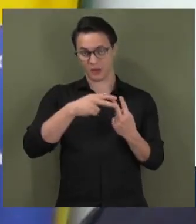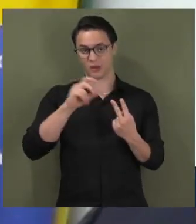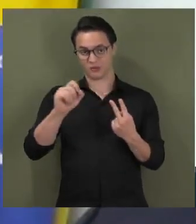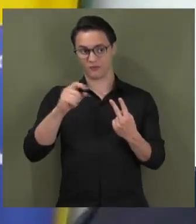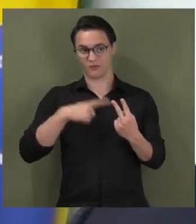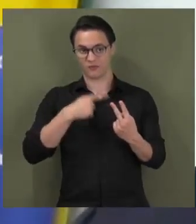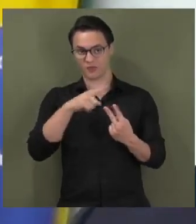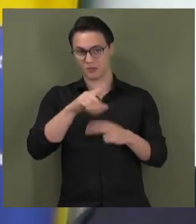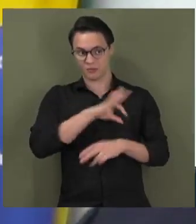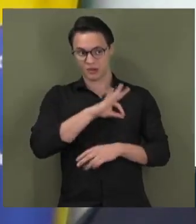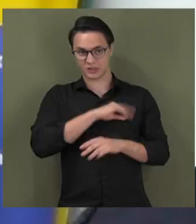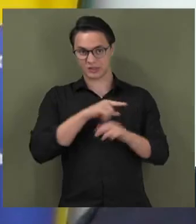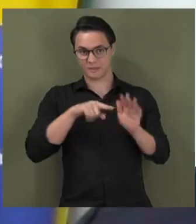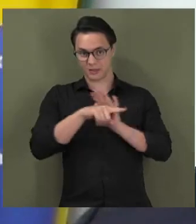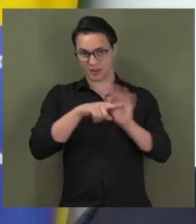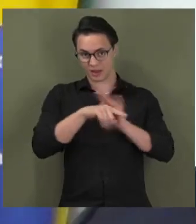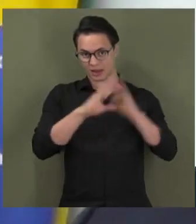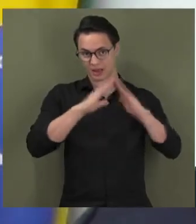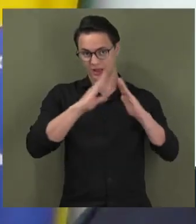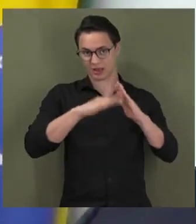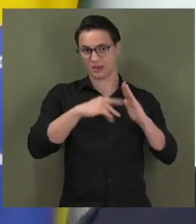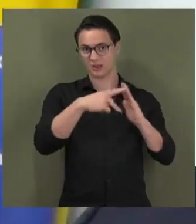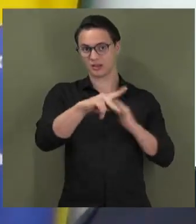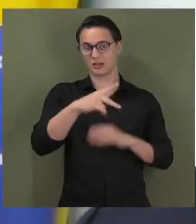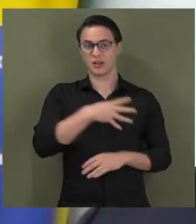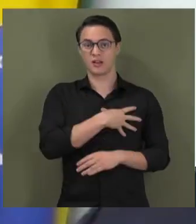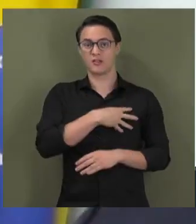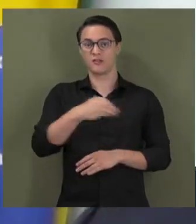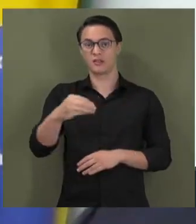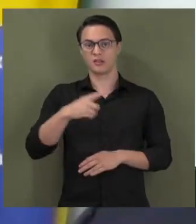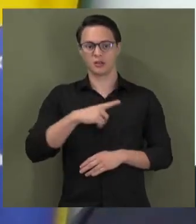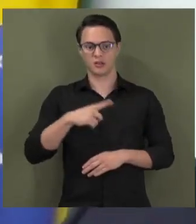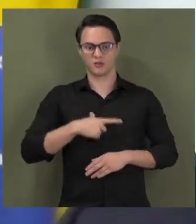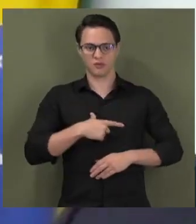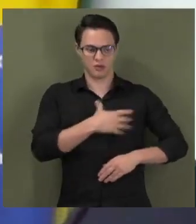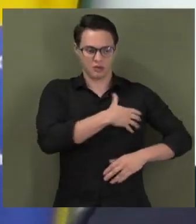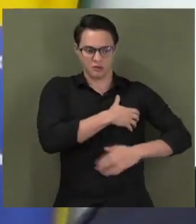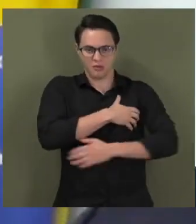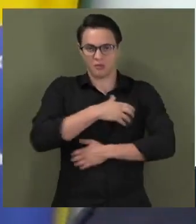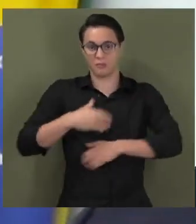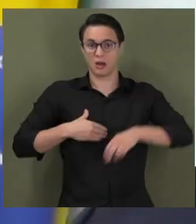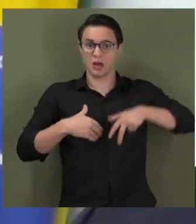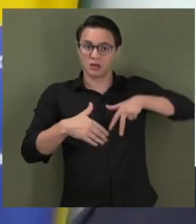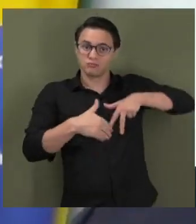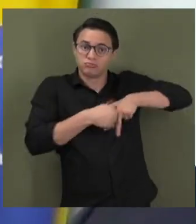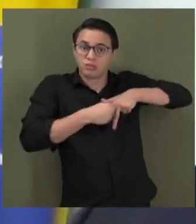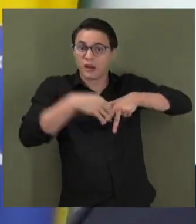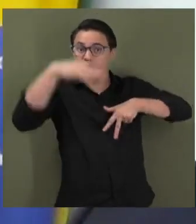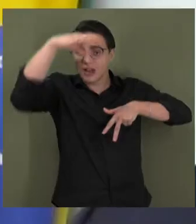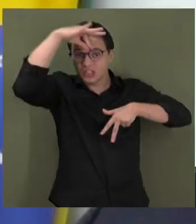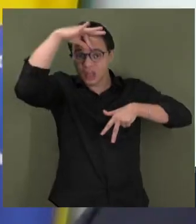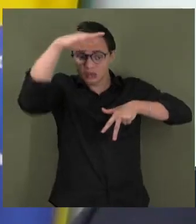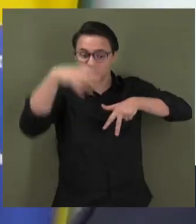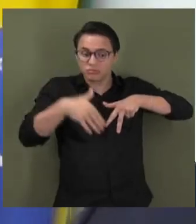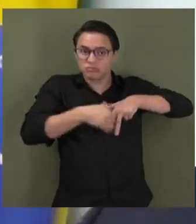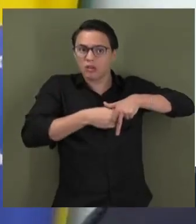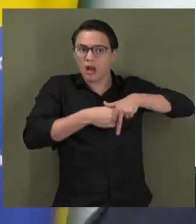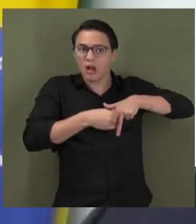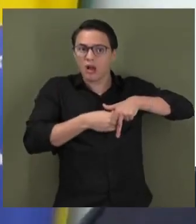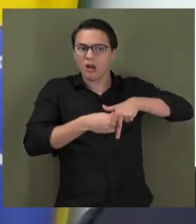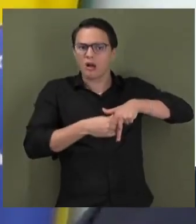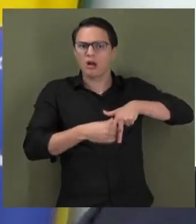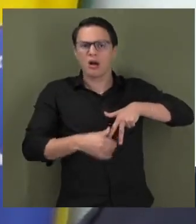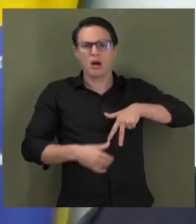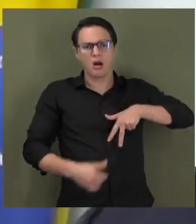família, semana passada, a filha foi apalpada na vagina. Olha a que nível a gente